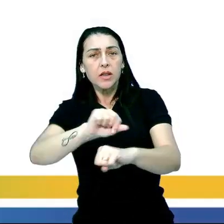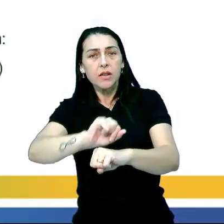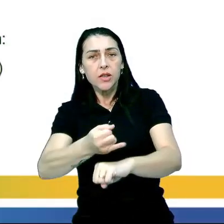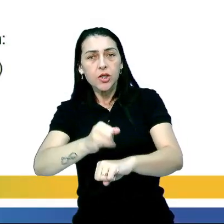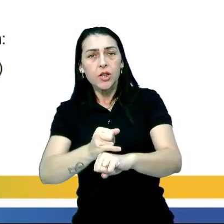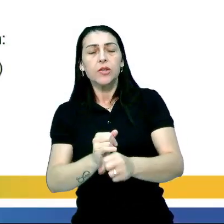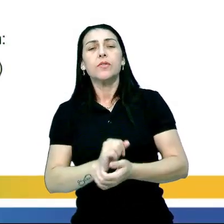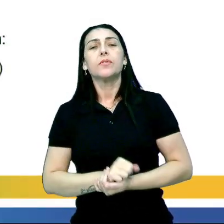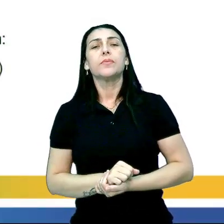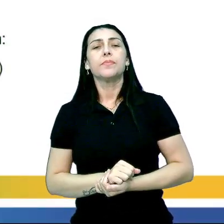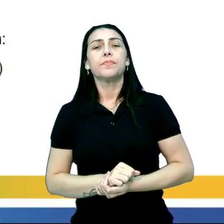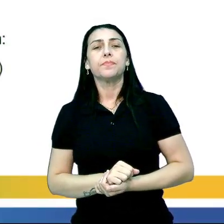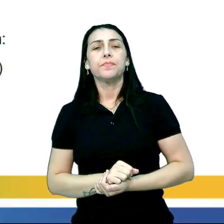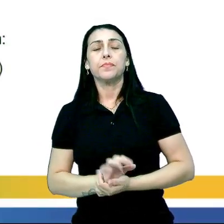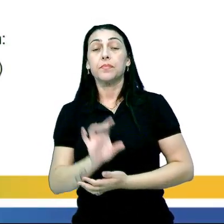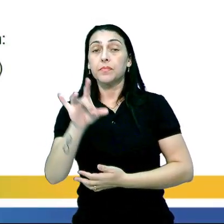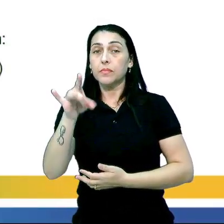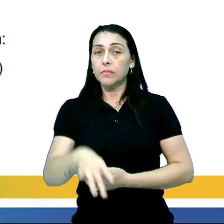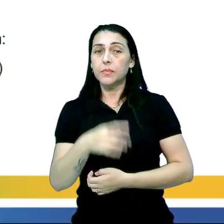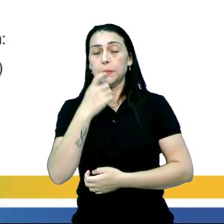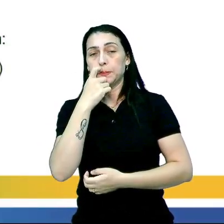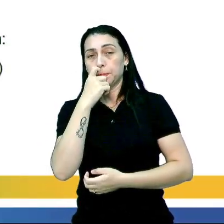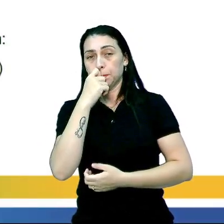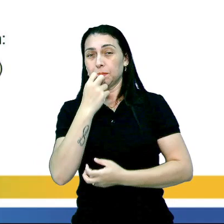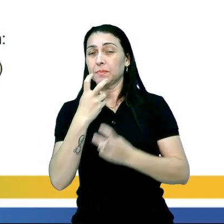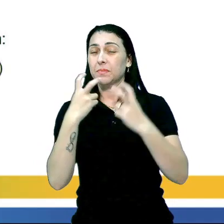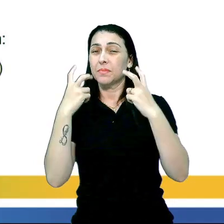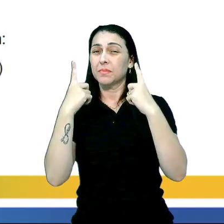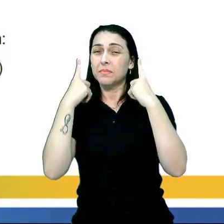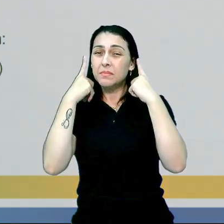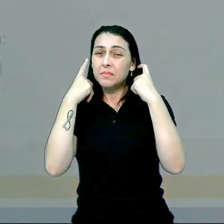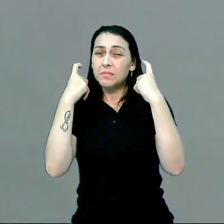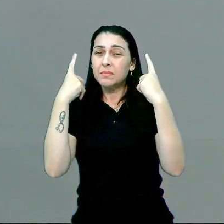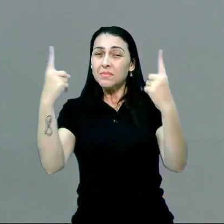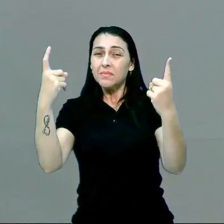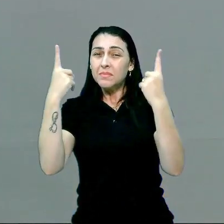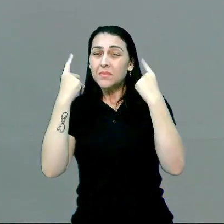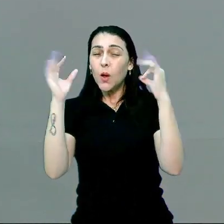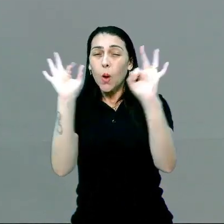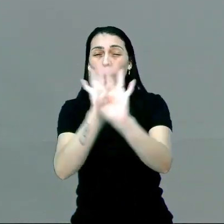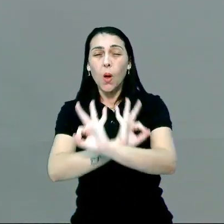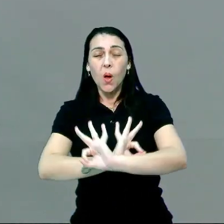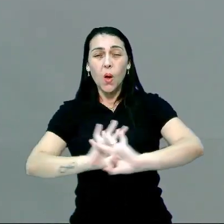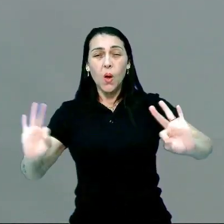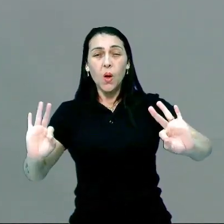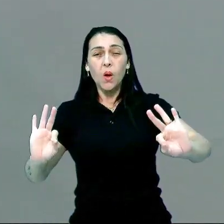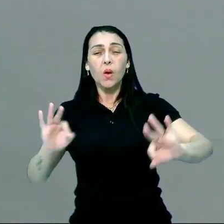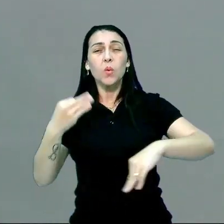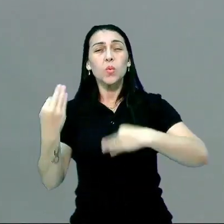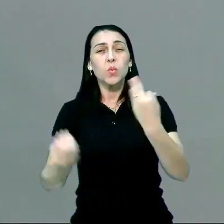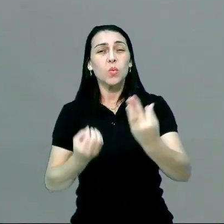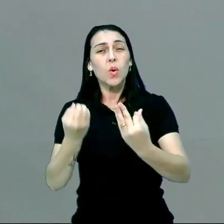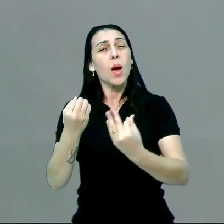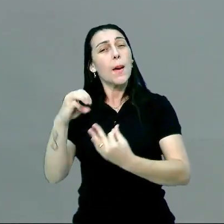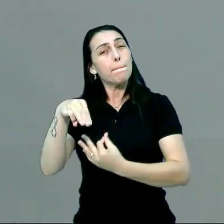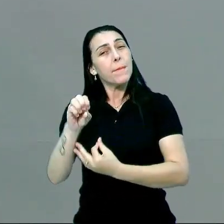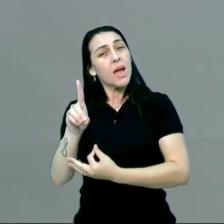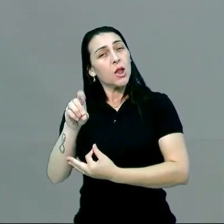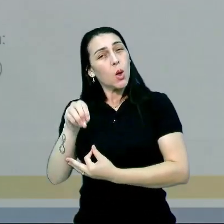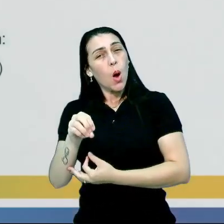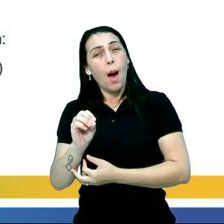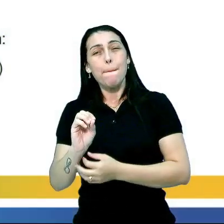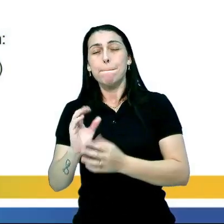adjetivo. E aí, por último, faz um barulho medonho. Como é que é o barulho? Medonho. Medonho